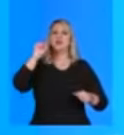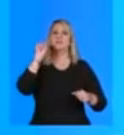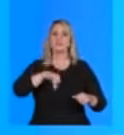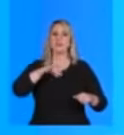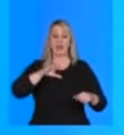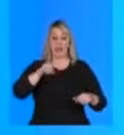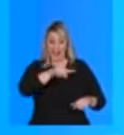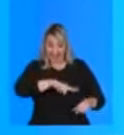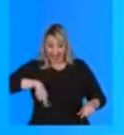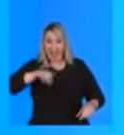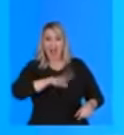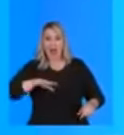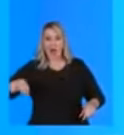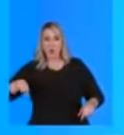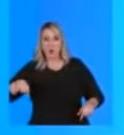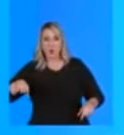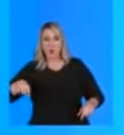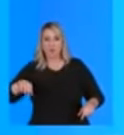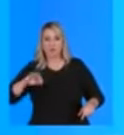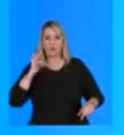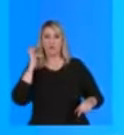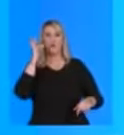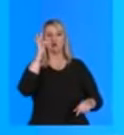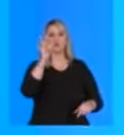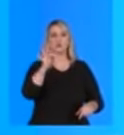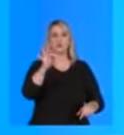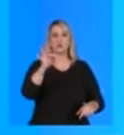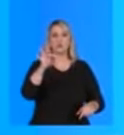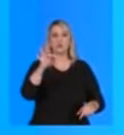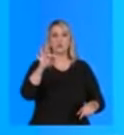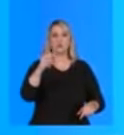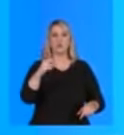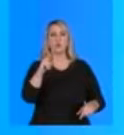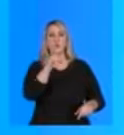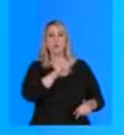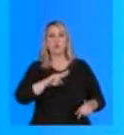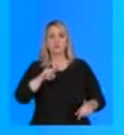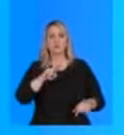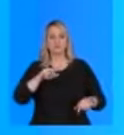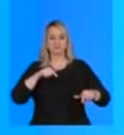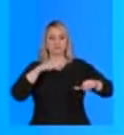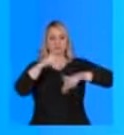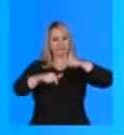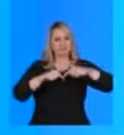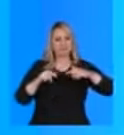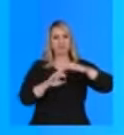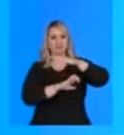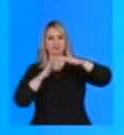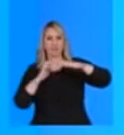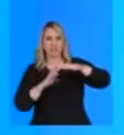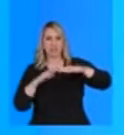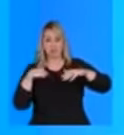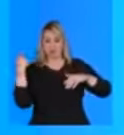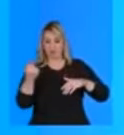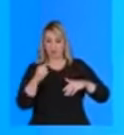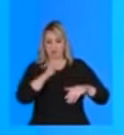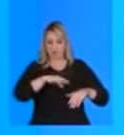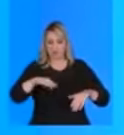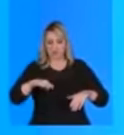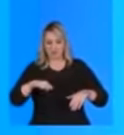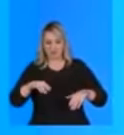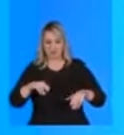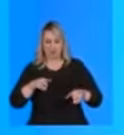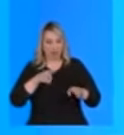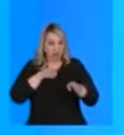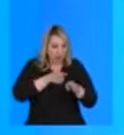esses alunos ao invés de ocupando escolas futuramente ocupando o o mercado de trabalho enquanto nossas crianças estiverem sendo